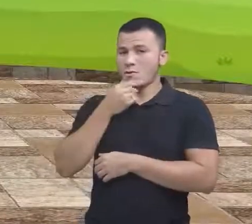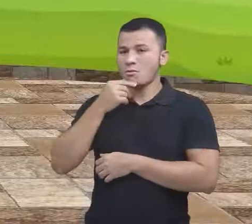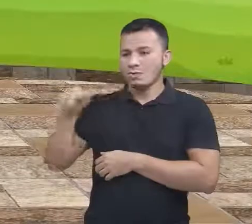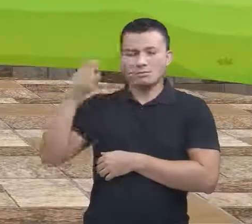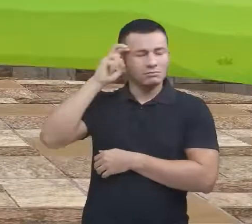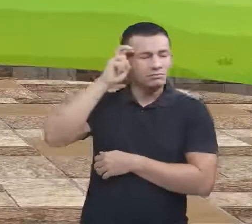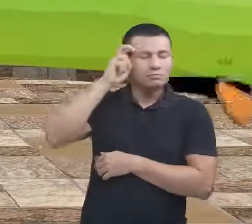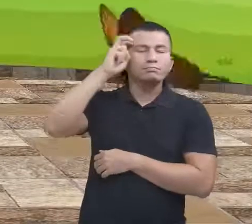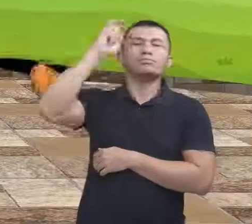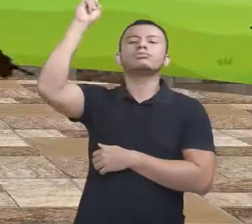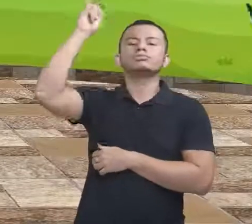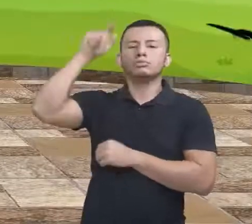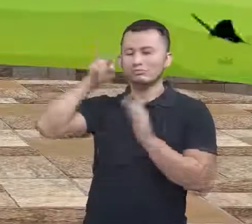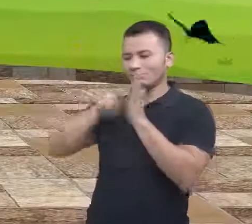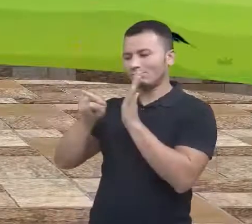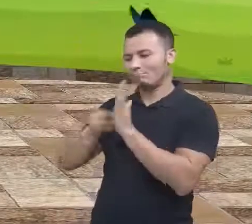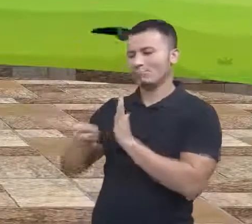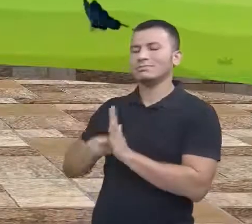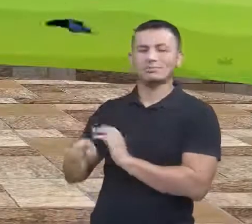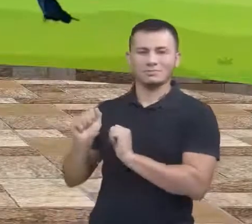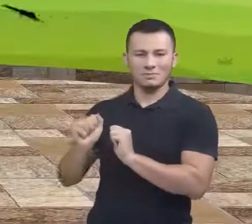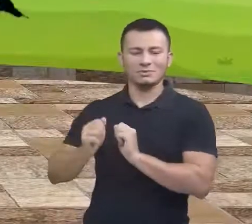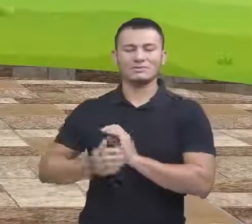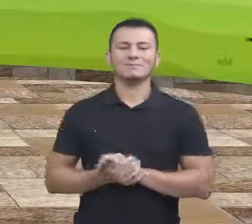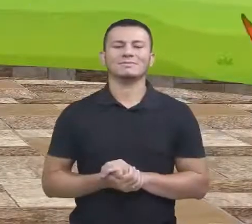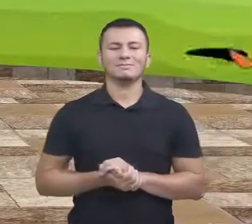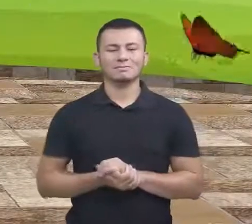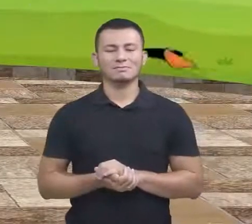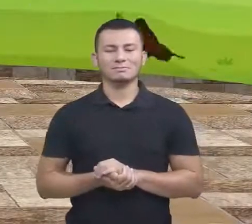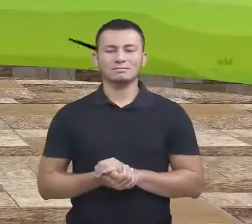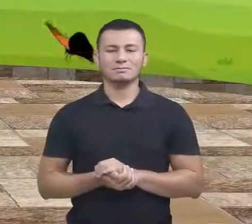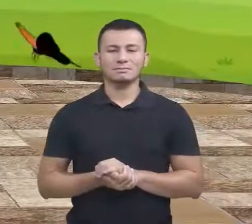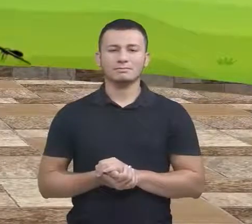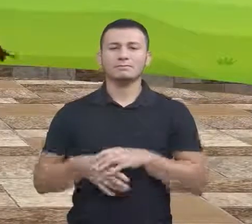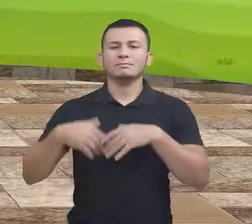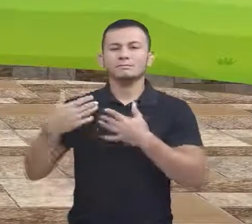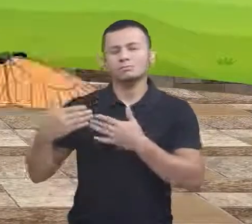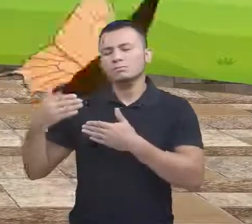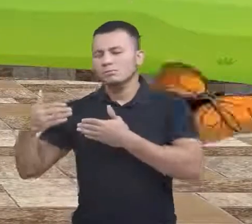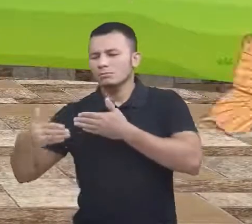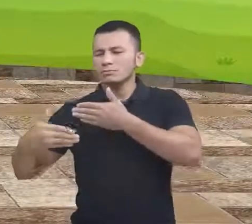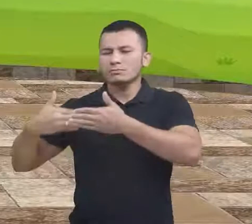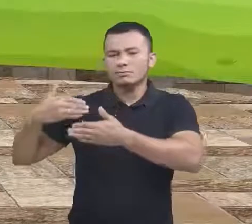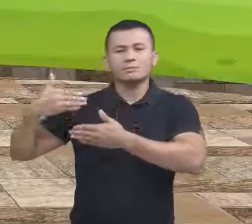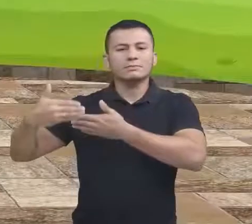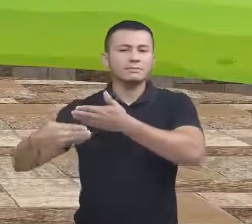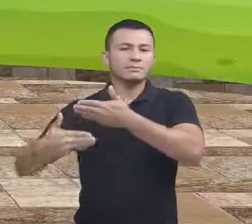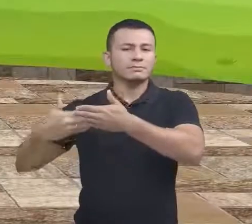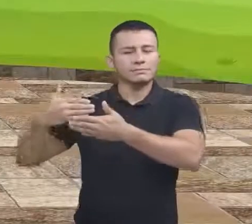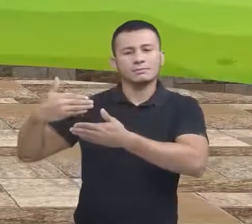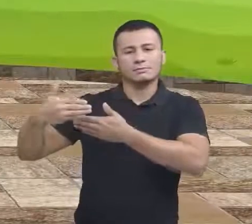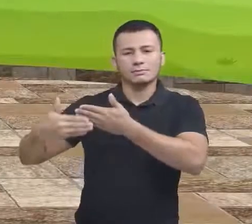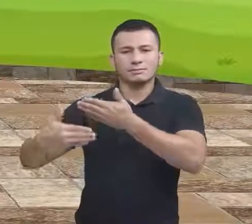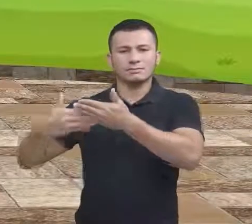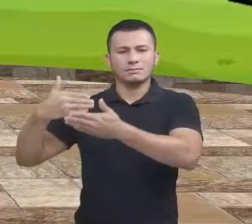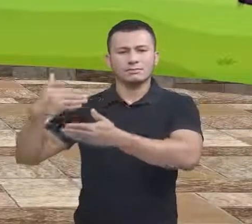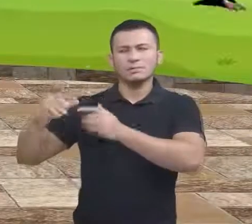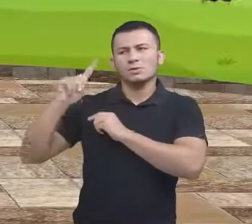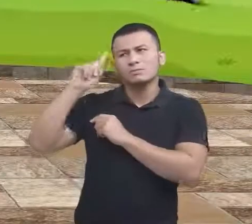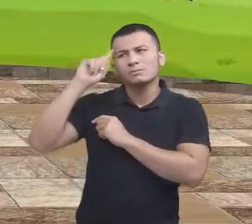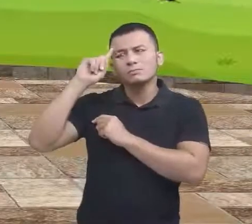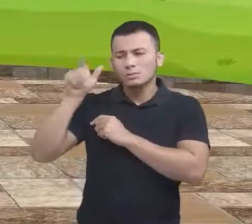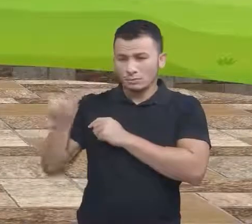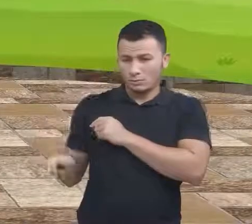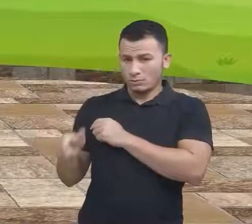coisa aí qualquer coisa a gente procura ele e aí começou a ter várias ideias